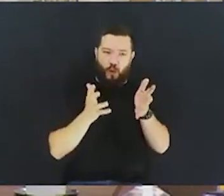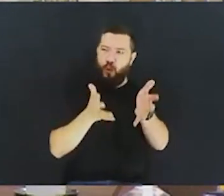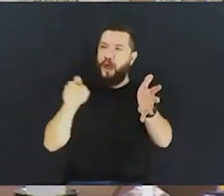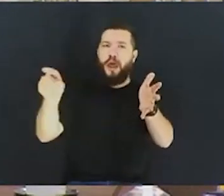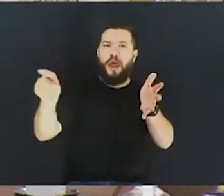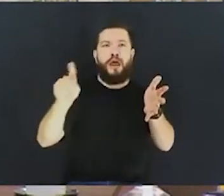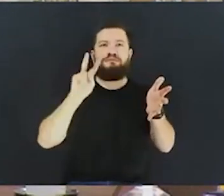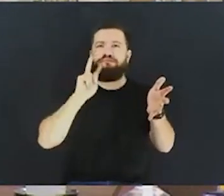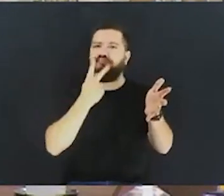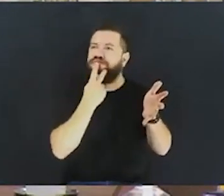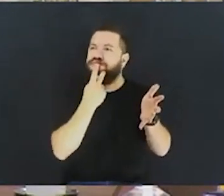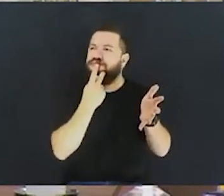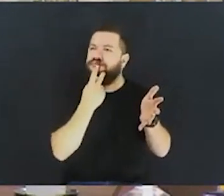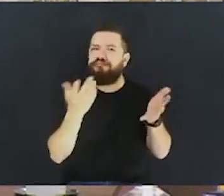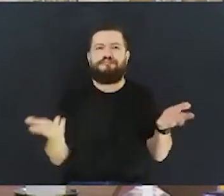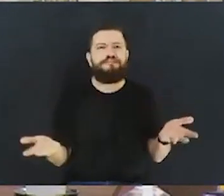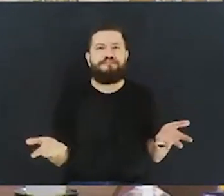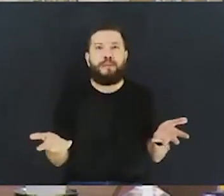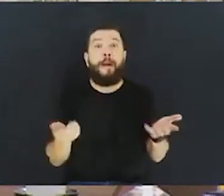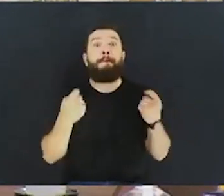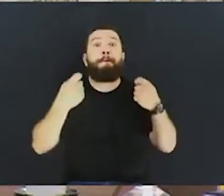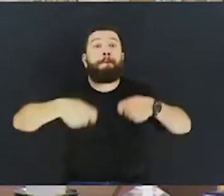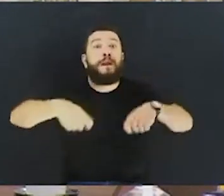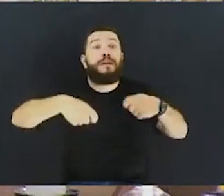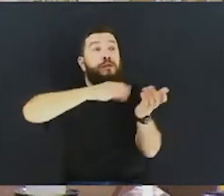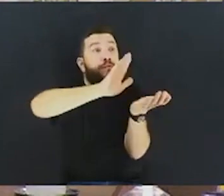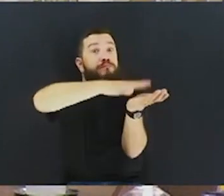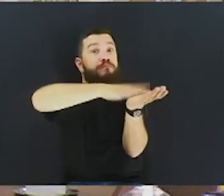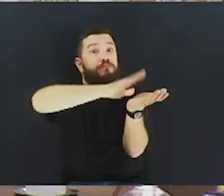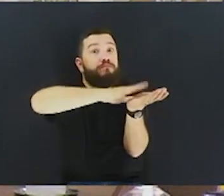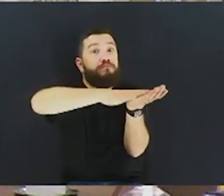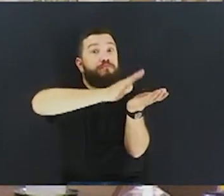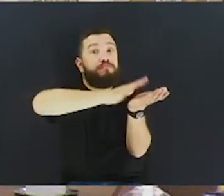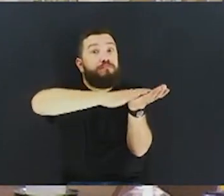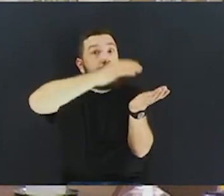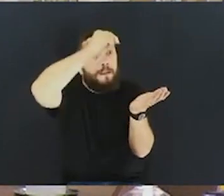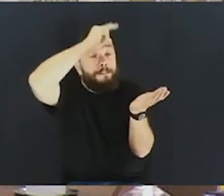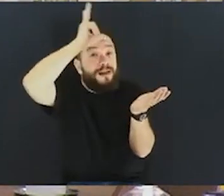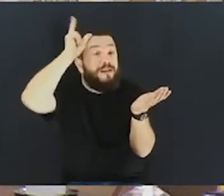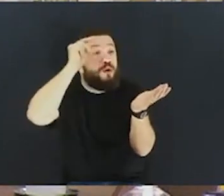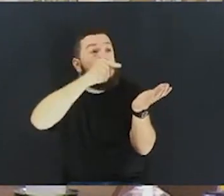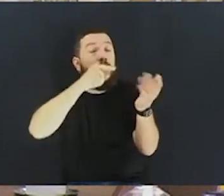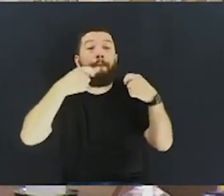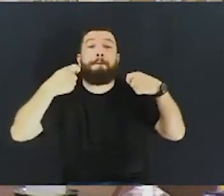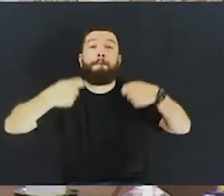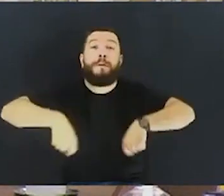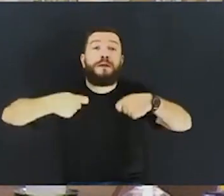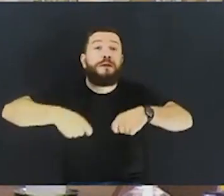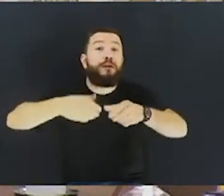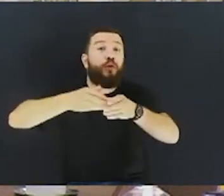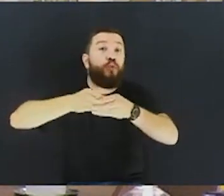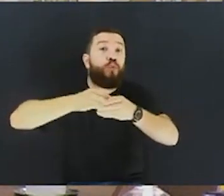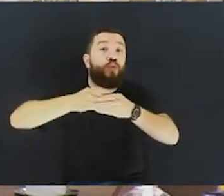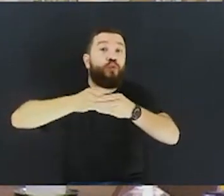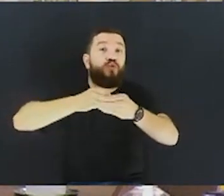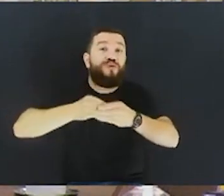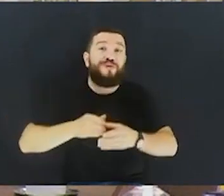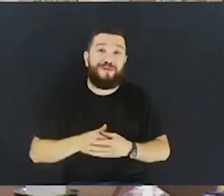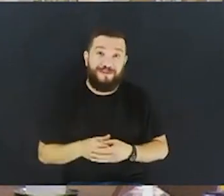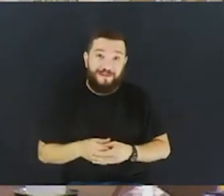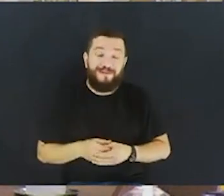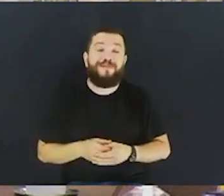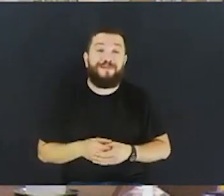públicos. Porque enquanto não aumentar a receita do IPMC, fica muito difícil para o IPMC